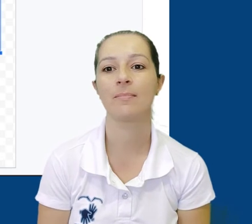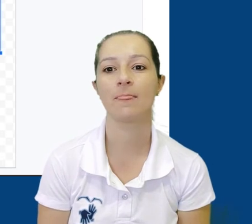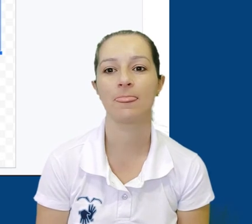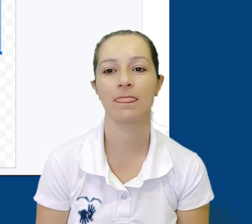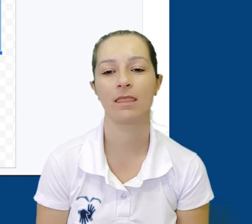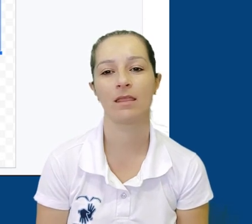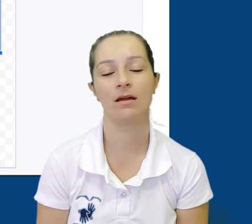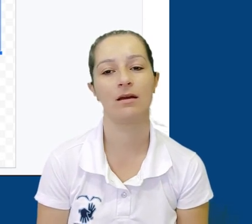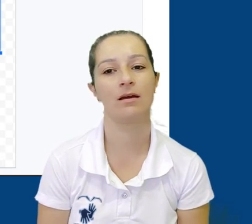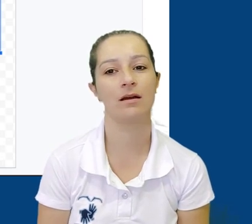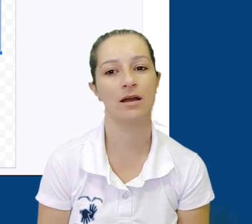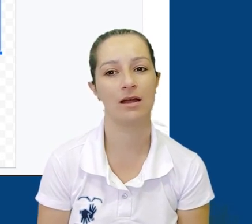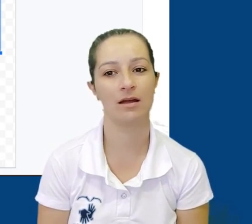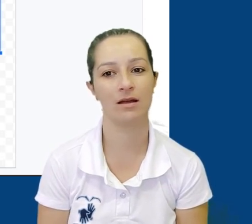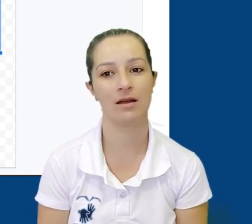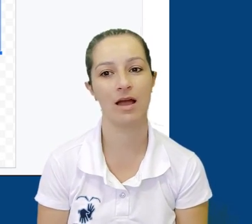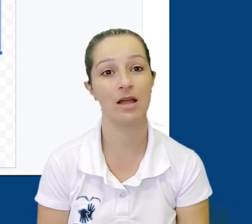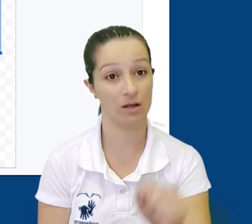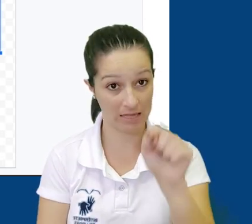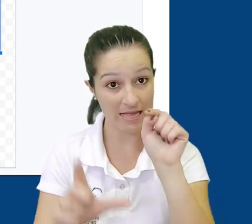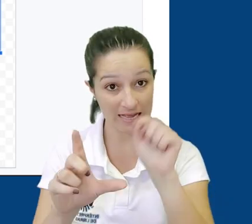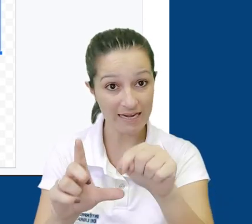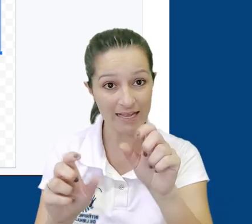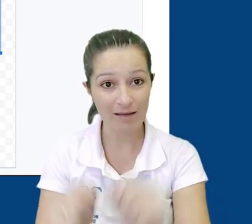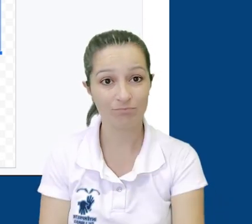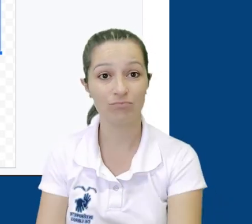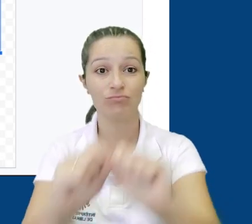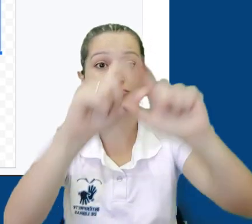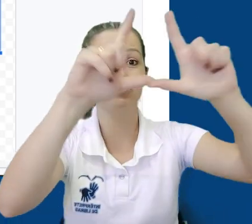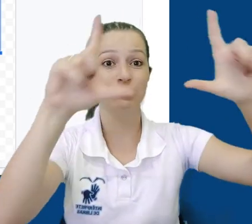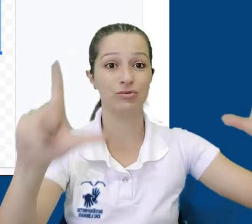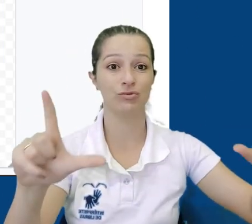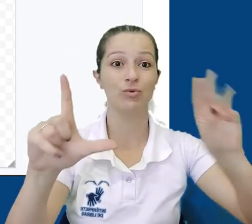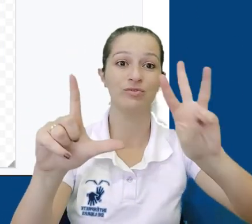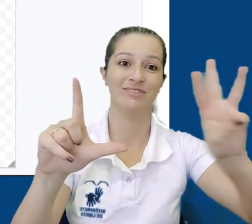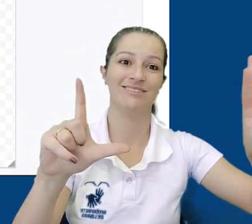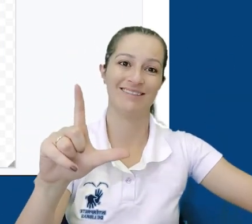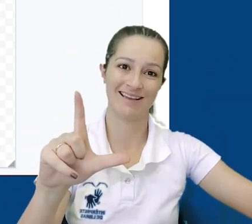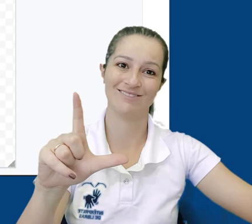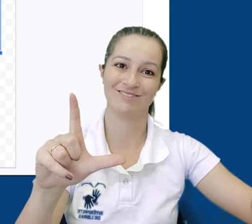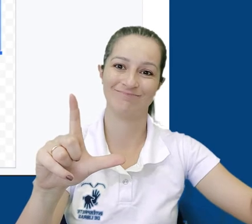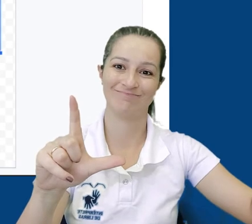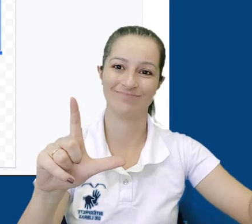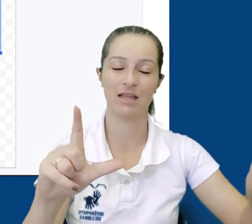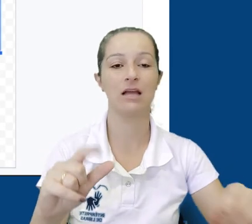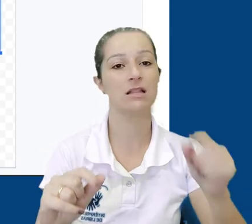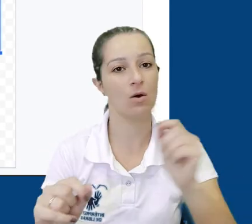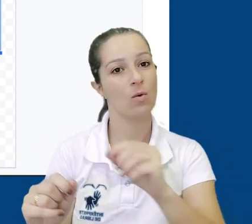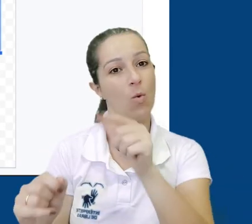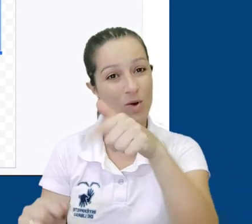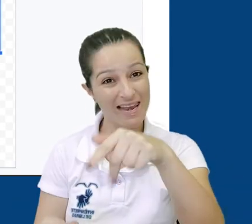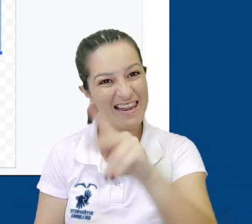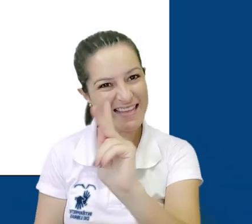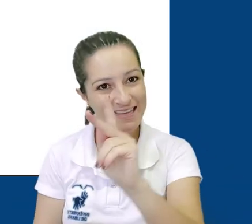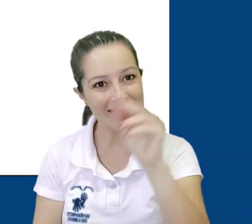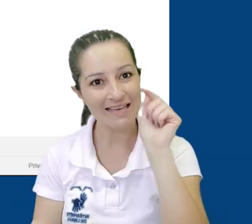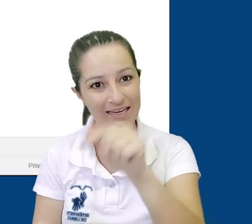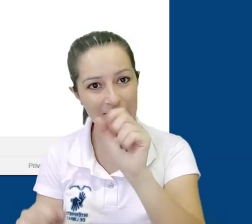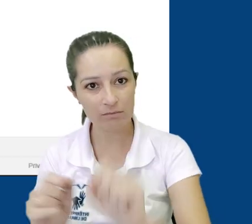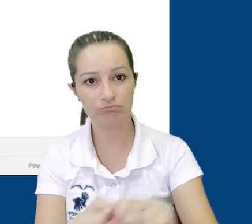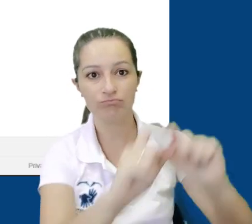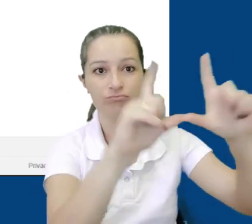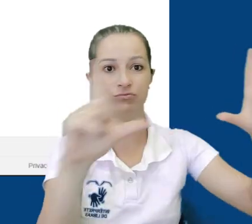armazenando este link que inserimos. E ao clicarmos, teremos acesso ao site que colocamos. Basta clicar sobre o link e seremos